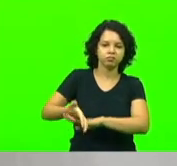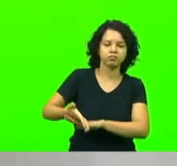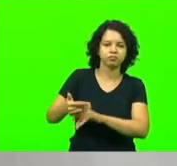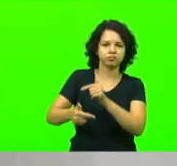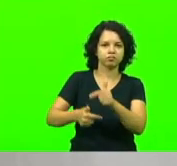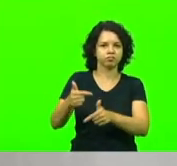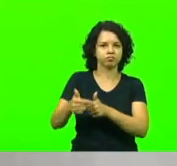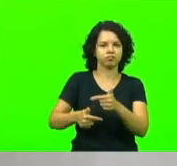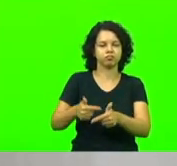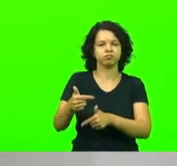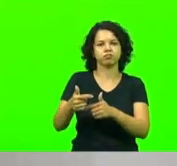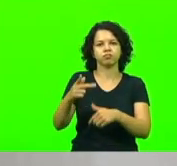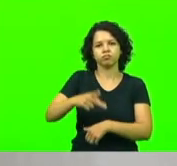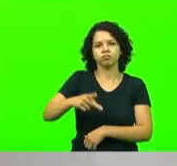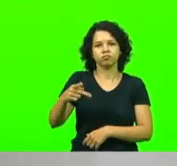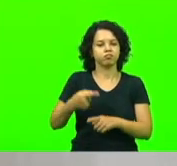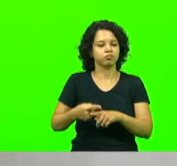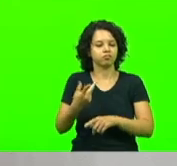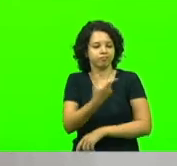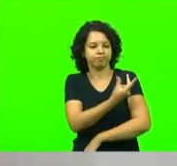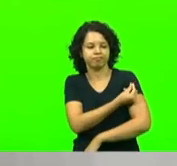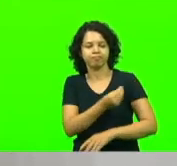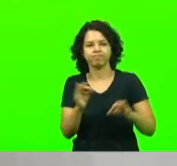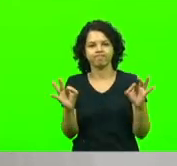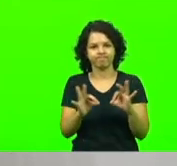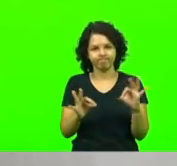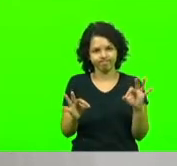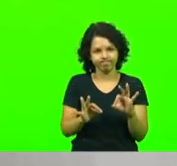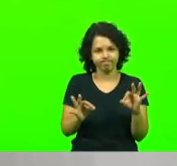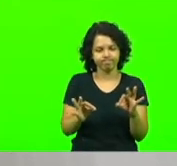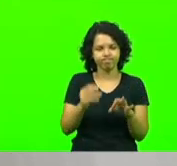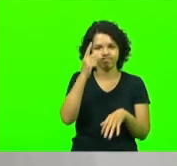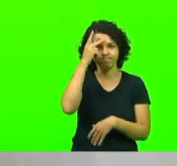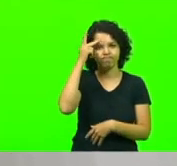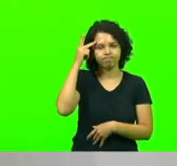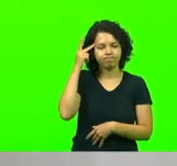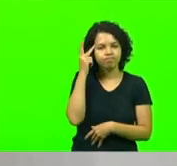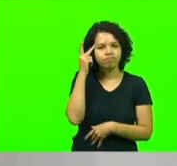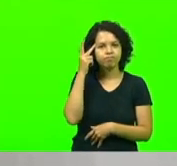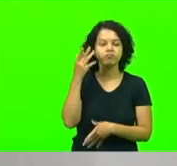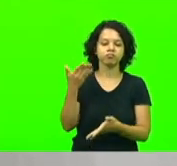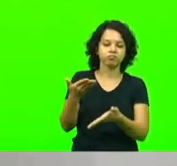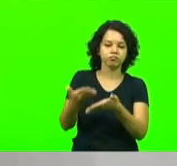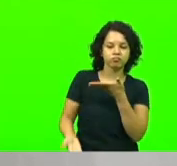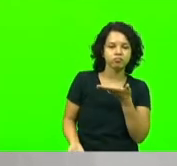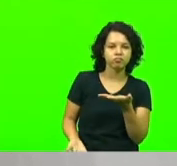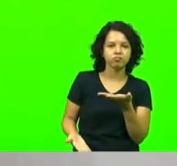professor por questão de vacinação. Pessoas perdendo direitos